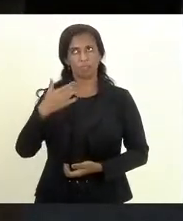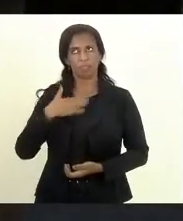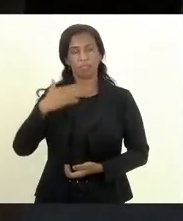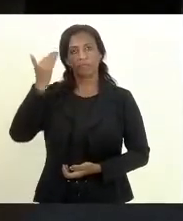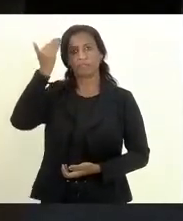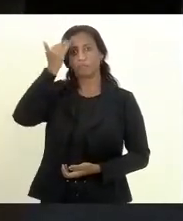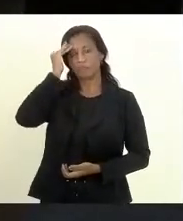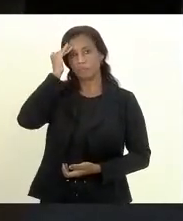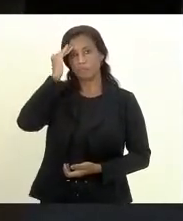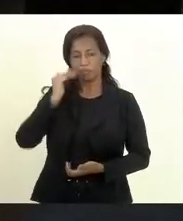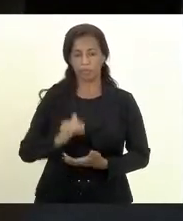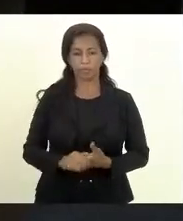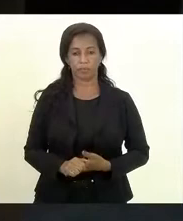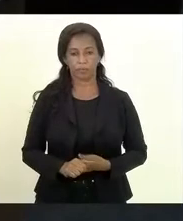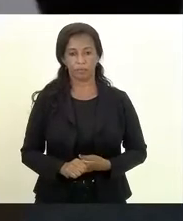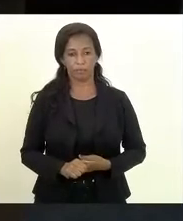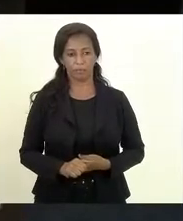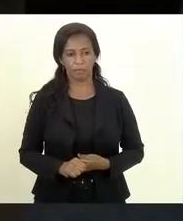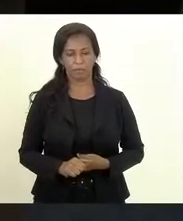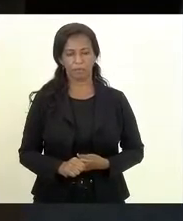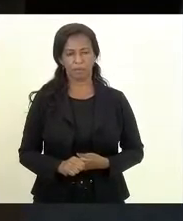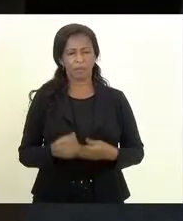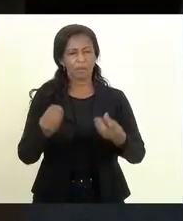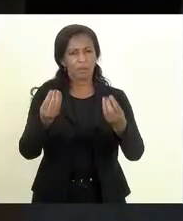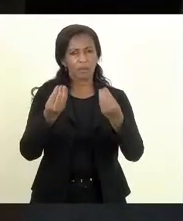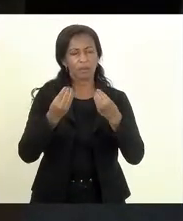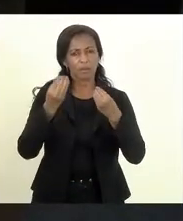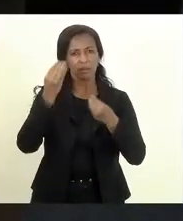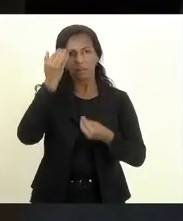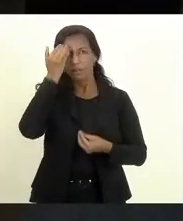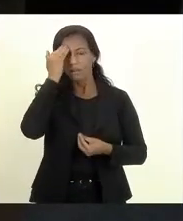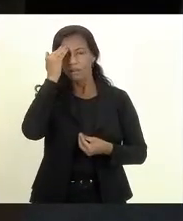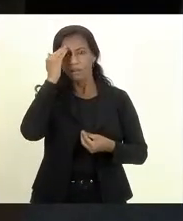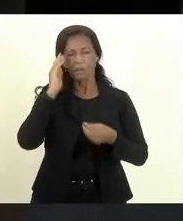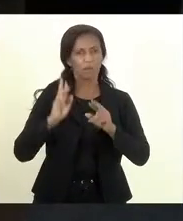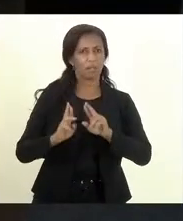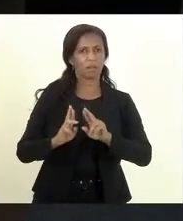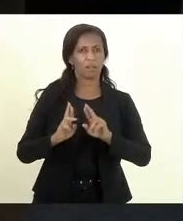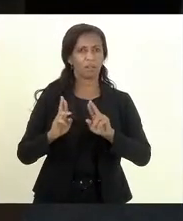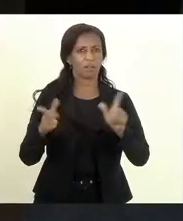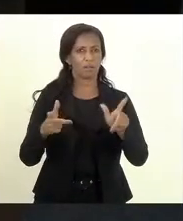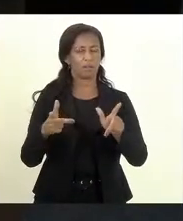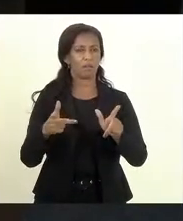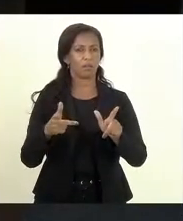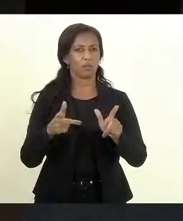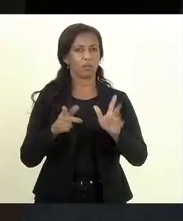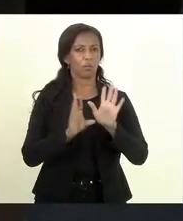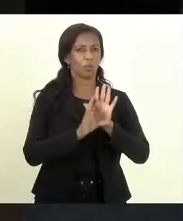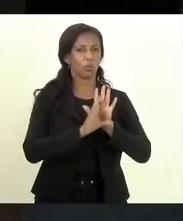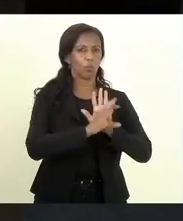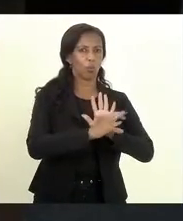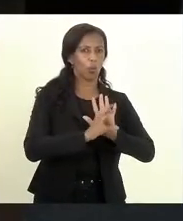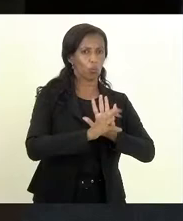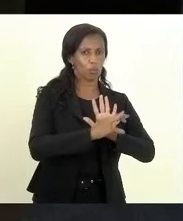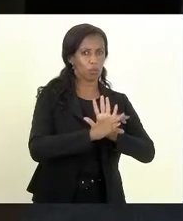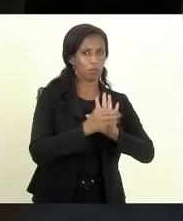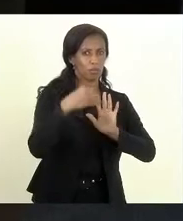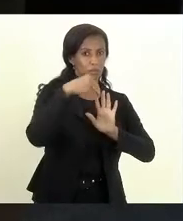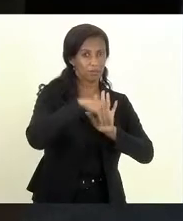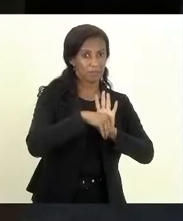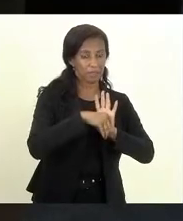entendimento, deu um entendimento diferente do conceituado no